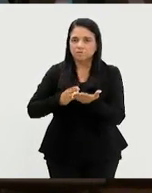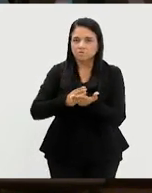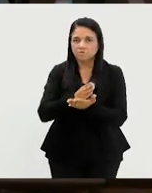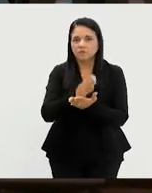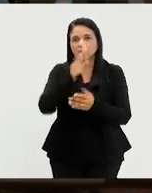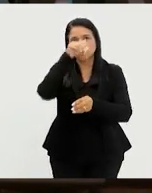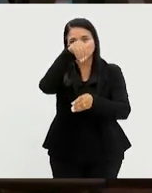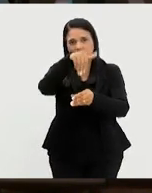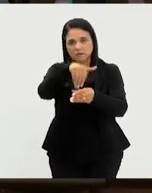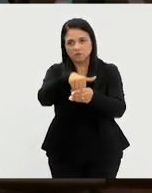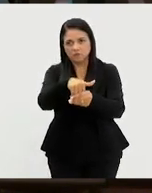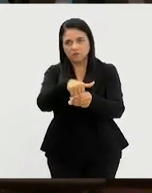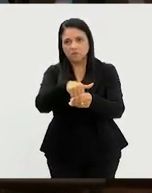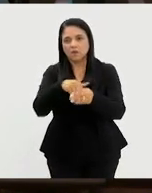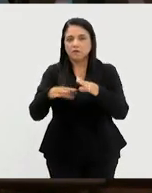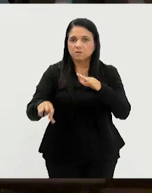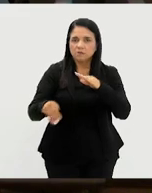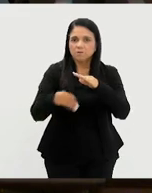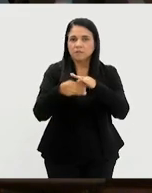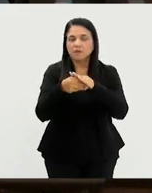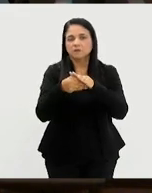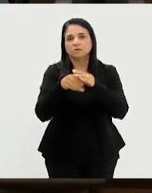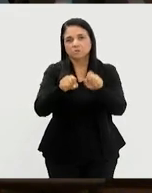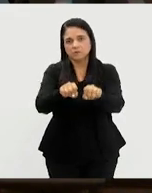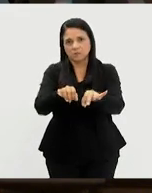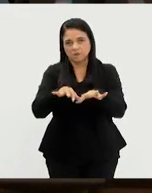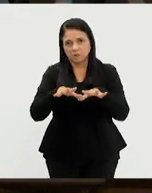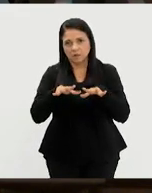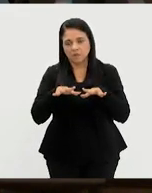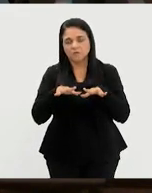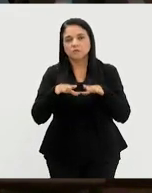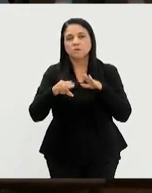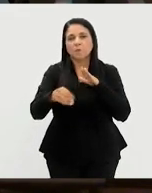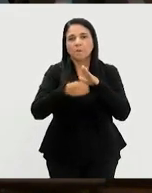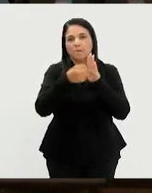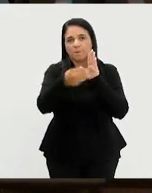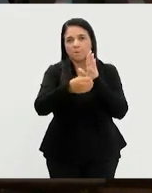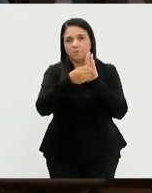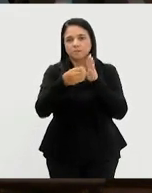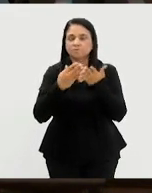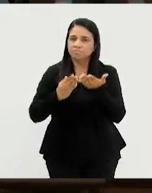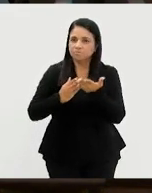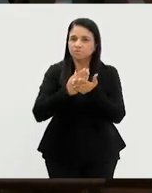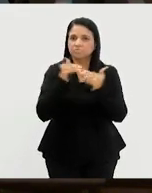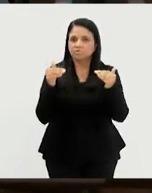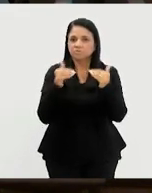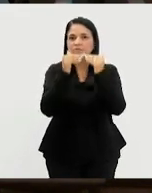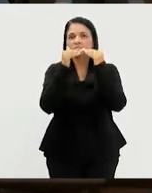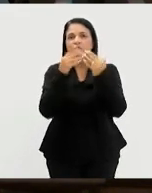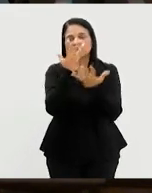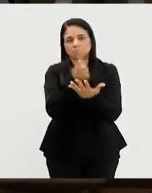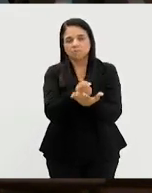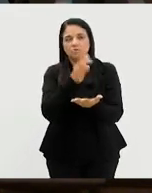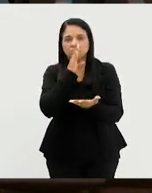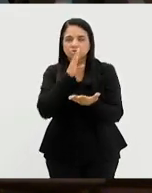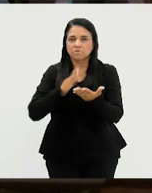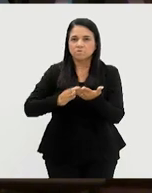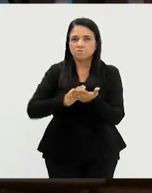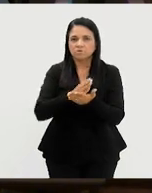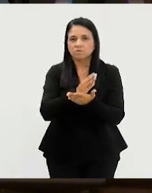votação as emendas de plenário com os pareceres favoráveis sor que aprova permes como estão